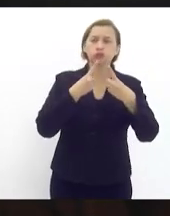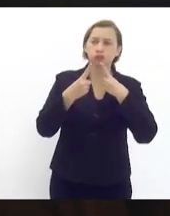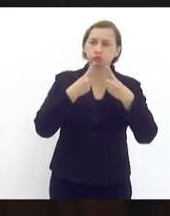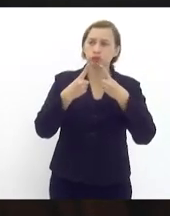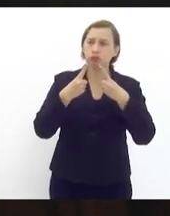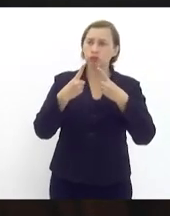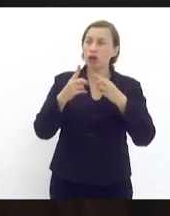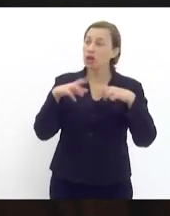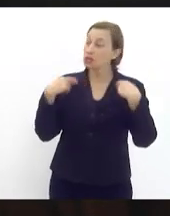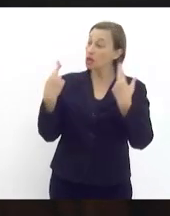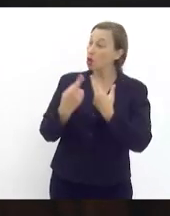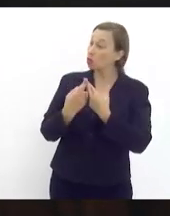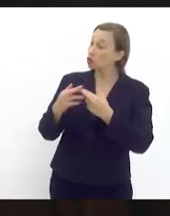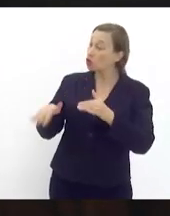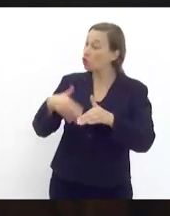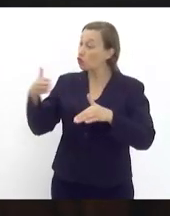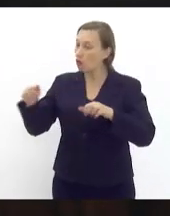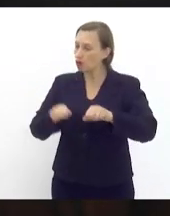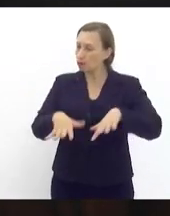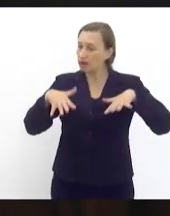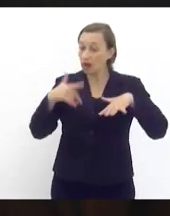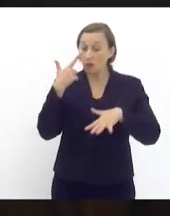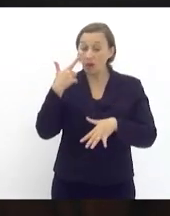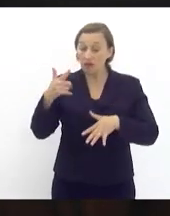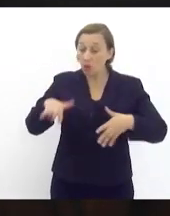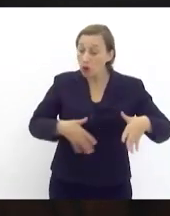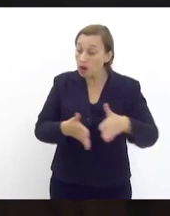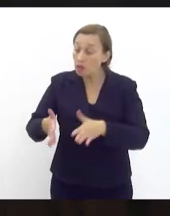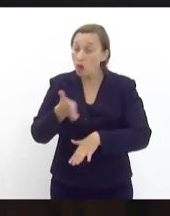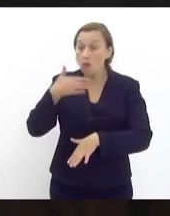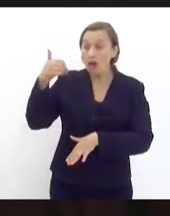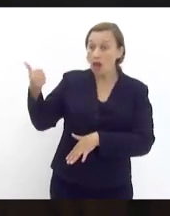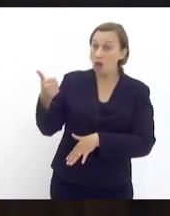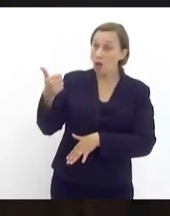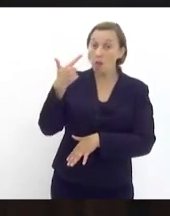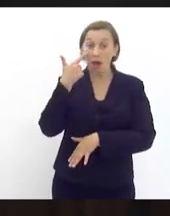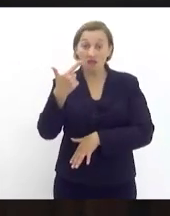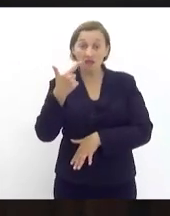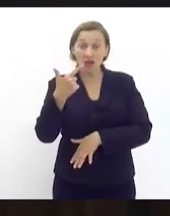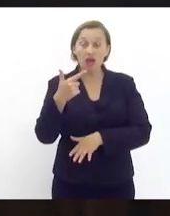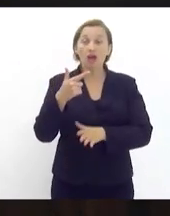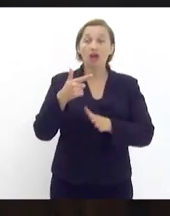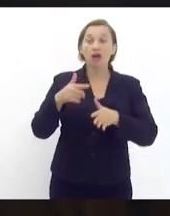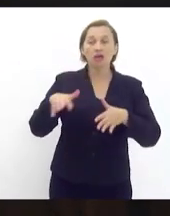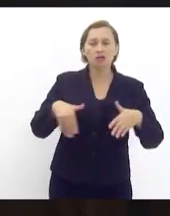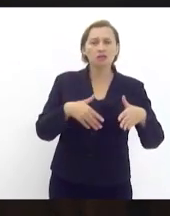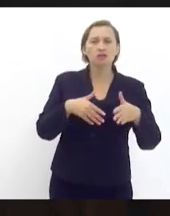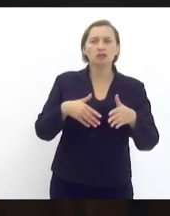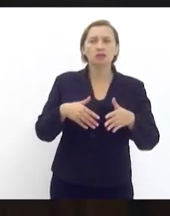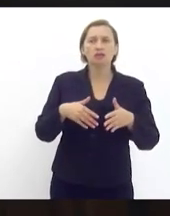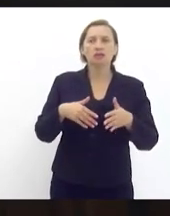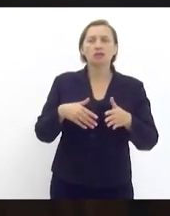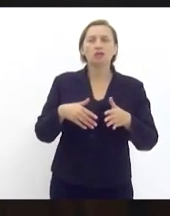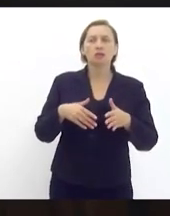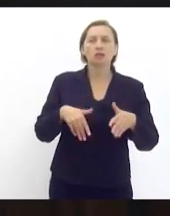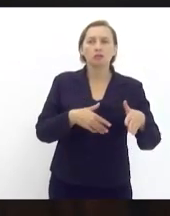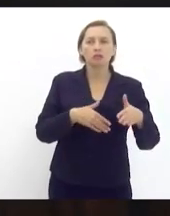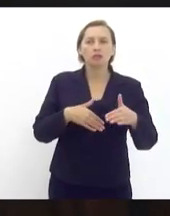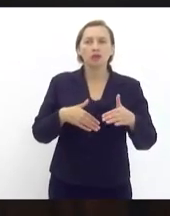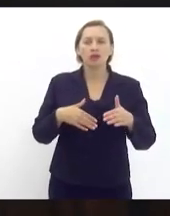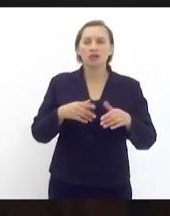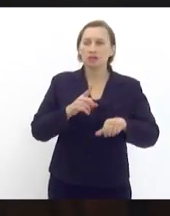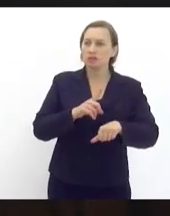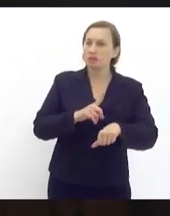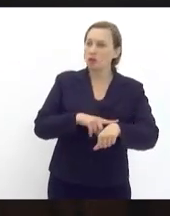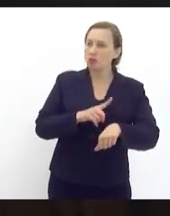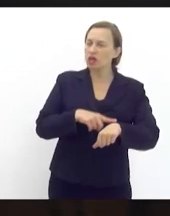fora aqui do plenário para achar uma saída de fazer carga nesse projeto nesse processo sim Doutor Serginho porque isso